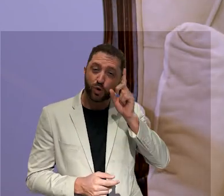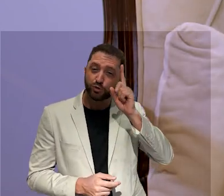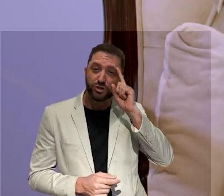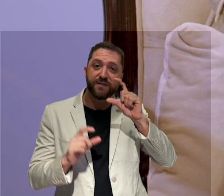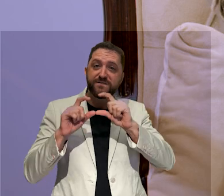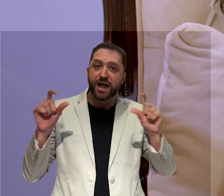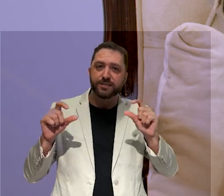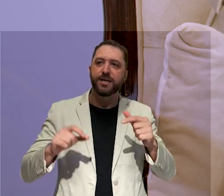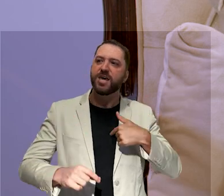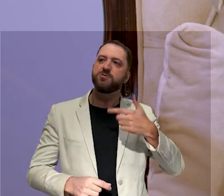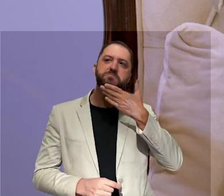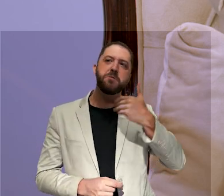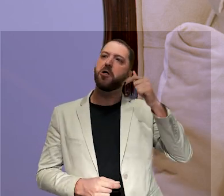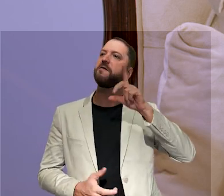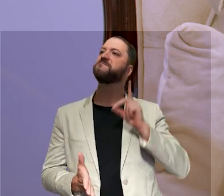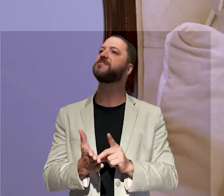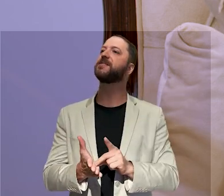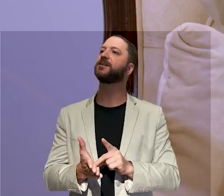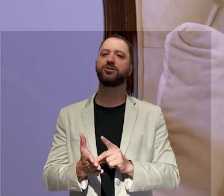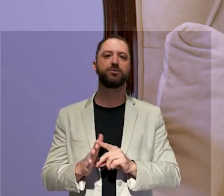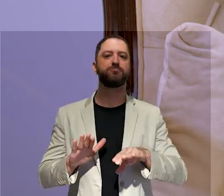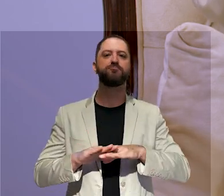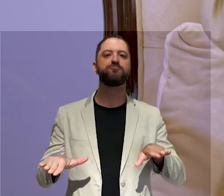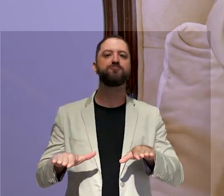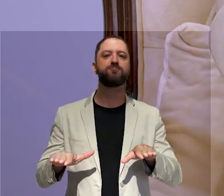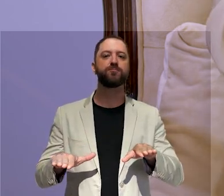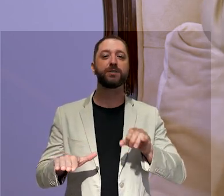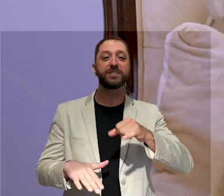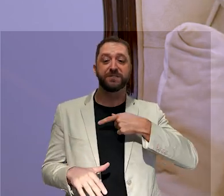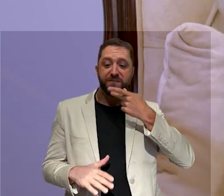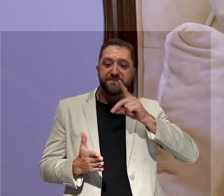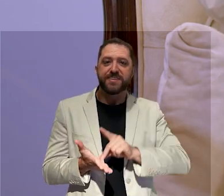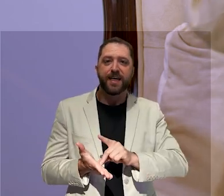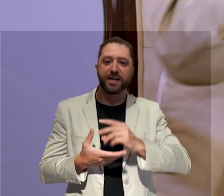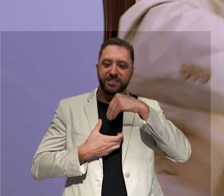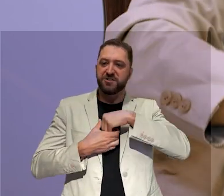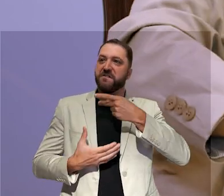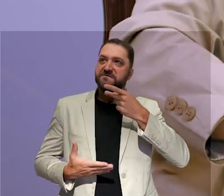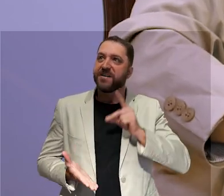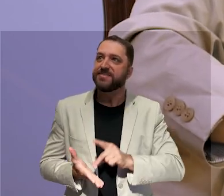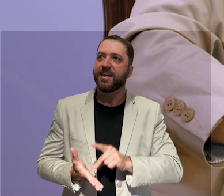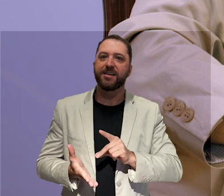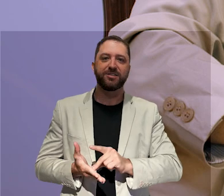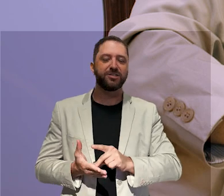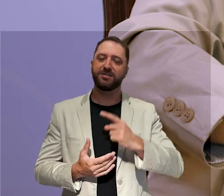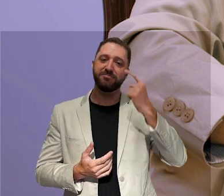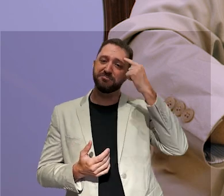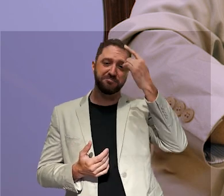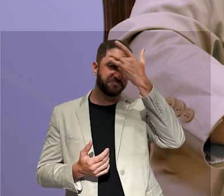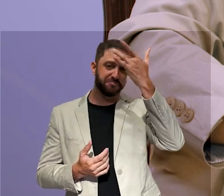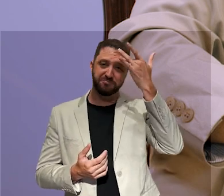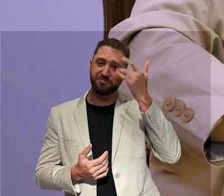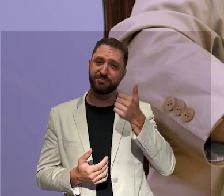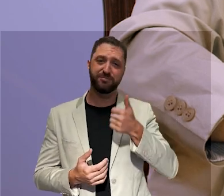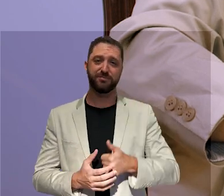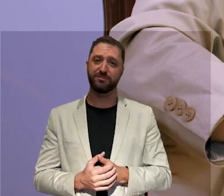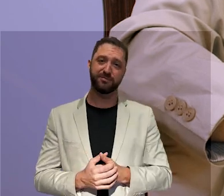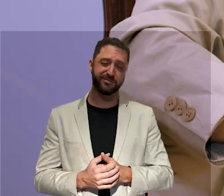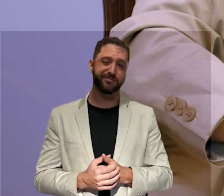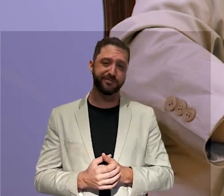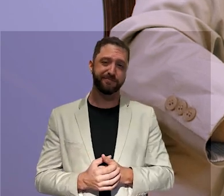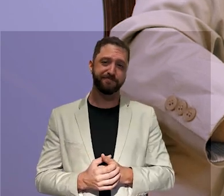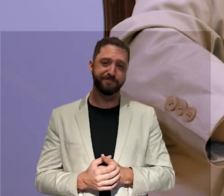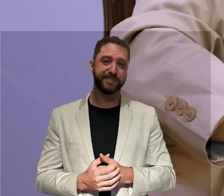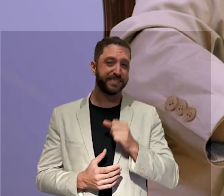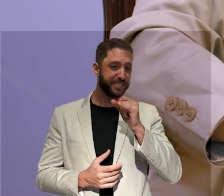escolho a verdade. Se eu sou verdadeiro comigo mesmo, eu vou ter saúde mental, né? Então, quando